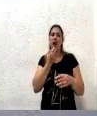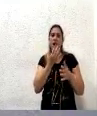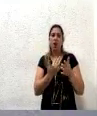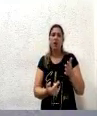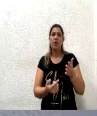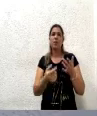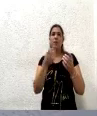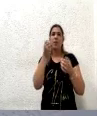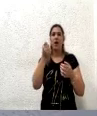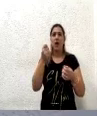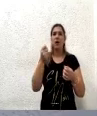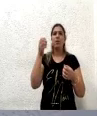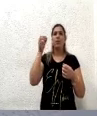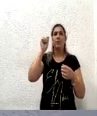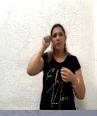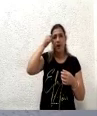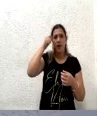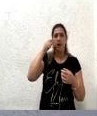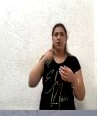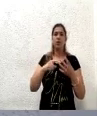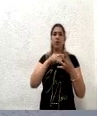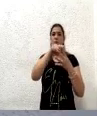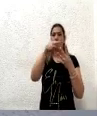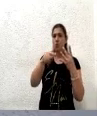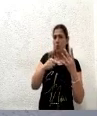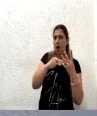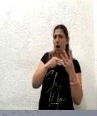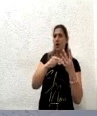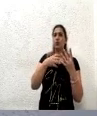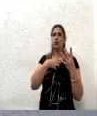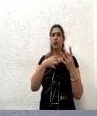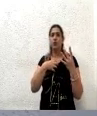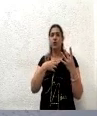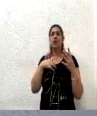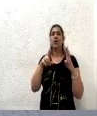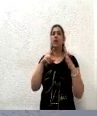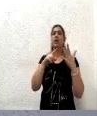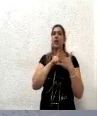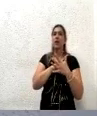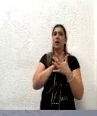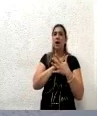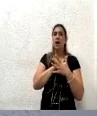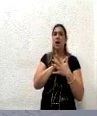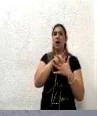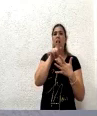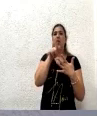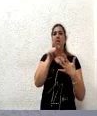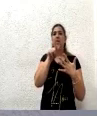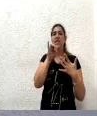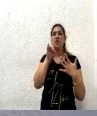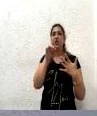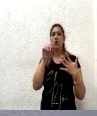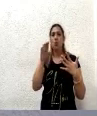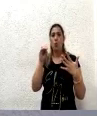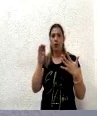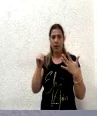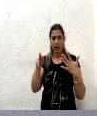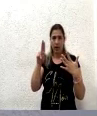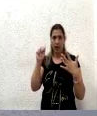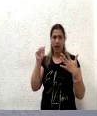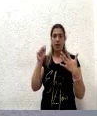todos, que transmite os quatro tipos de dengue, que transmite a chikungunya e que transmite a zika.